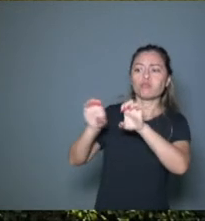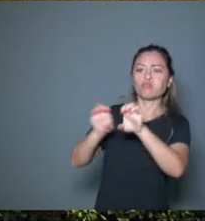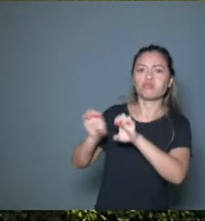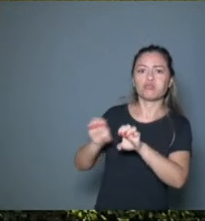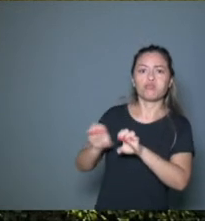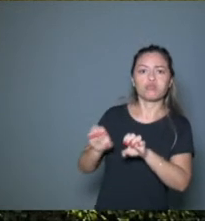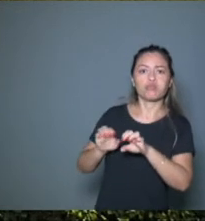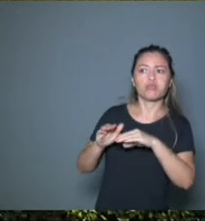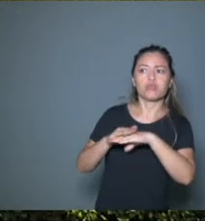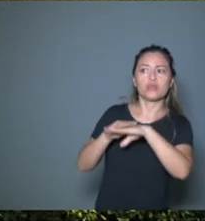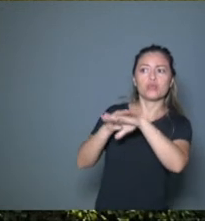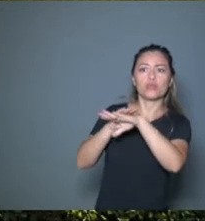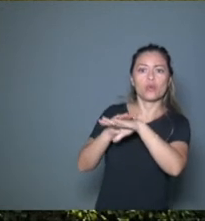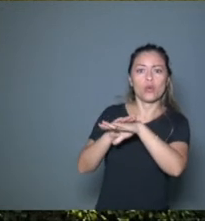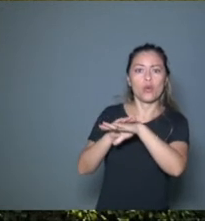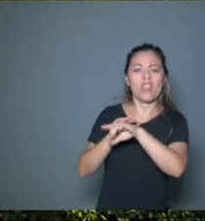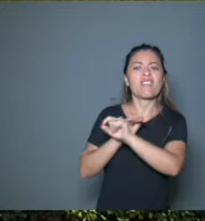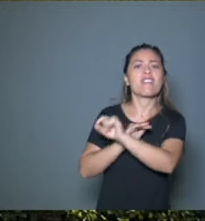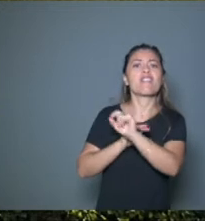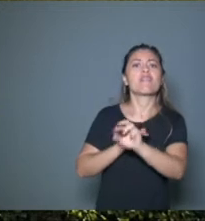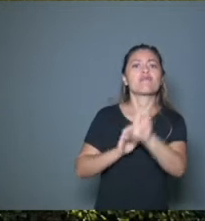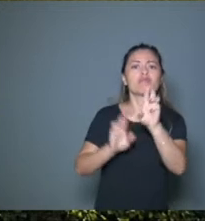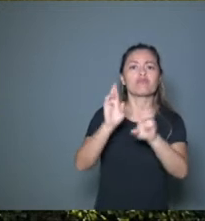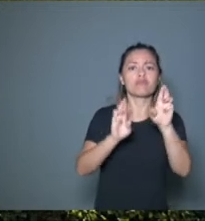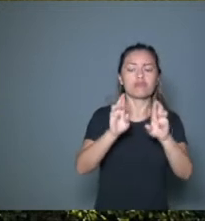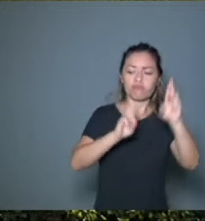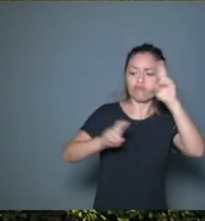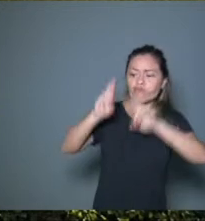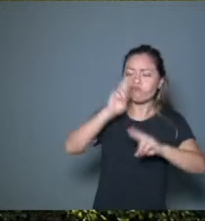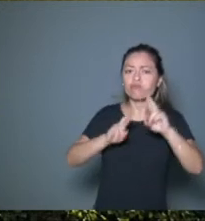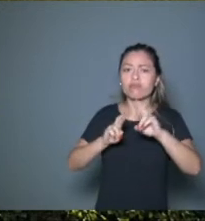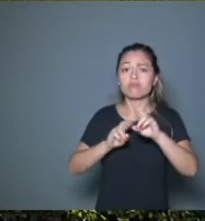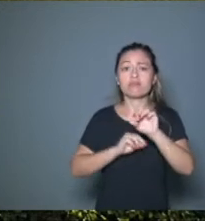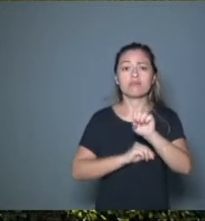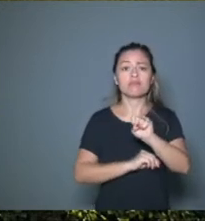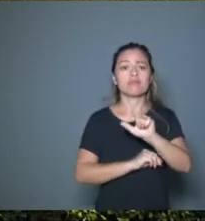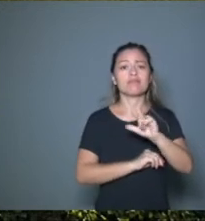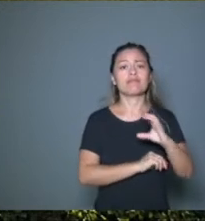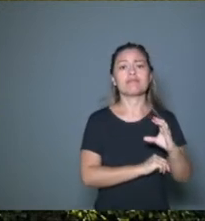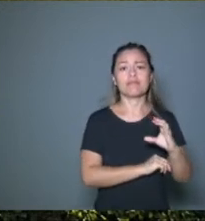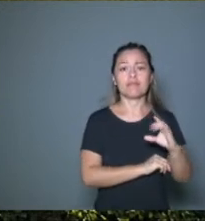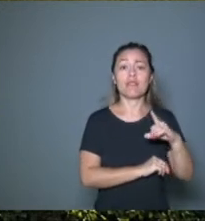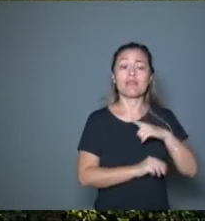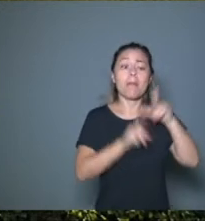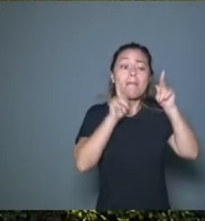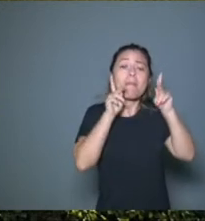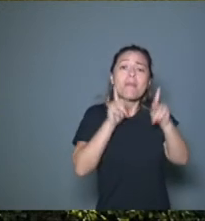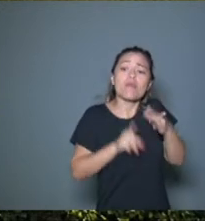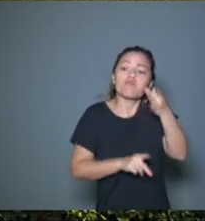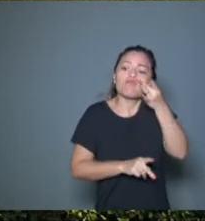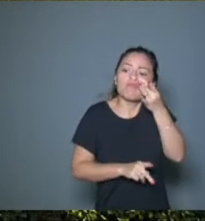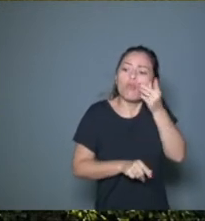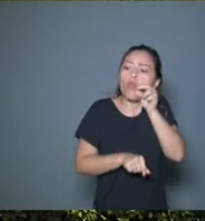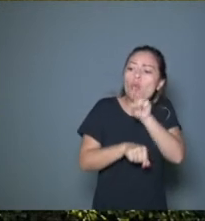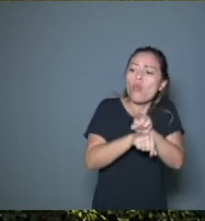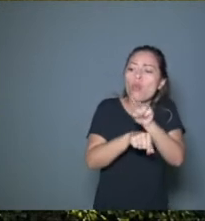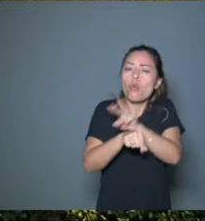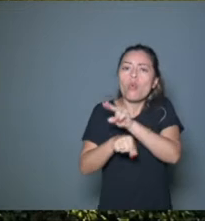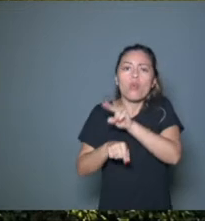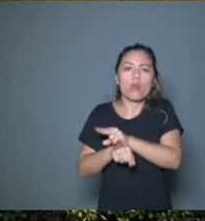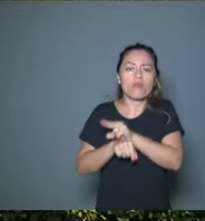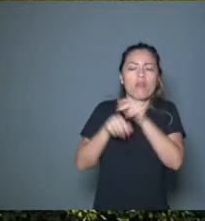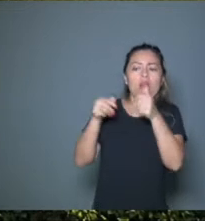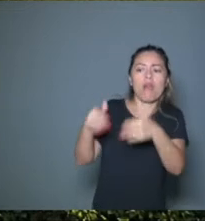gestão do empreendedor, sob a gestão da SLC Agrícola. Significa que tem gente cuidando, significa que nós temos lá